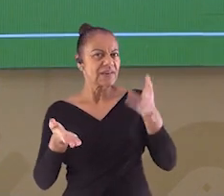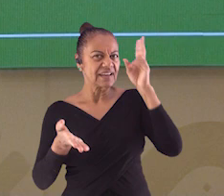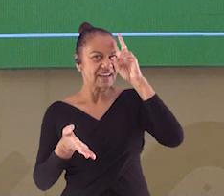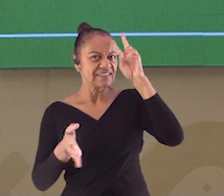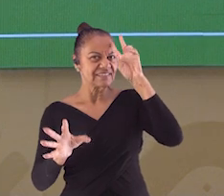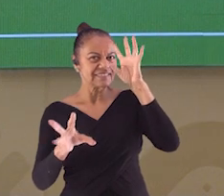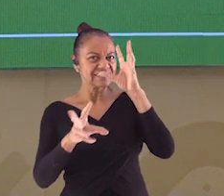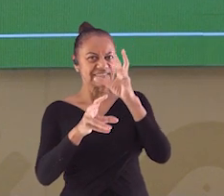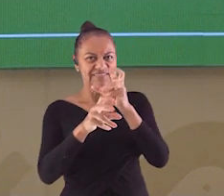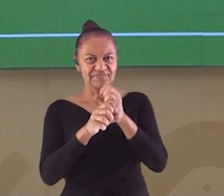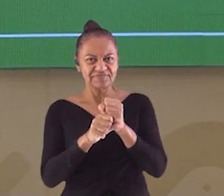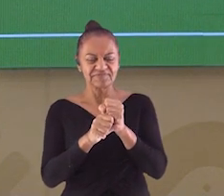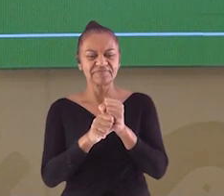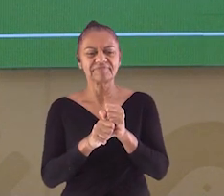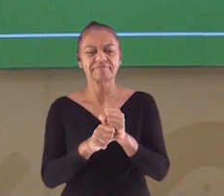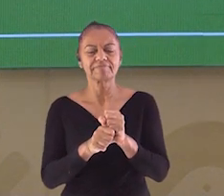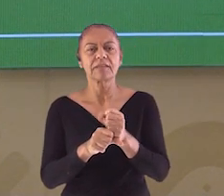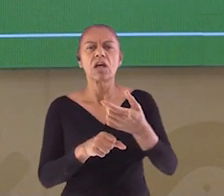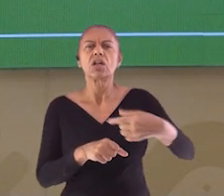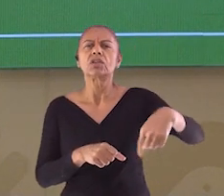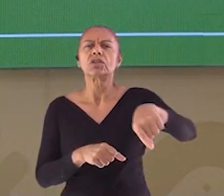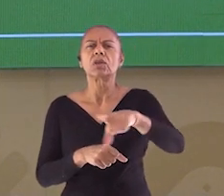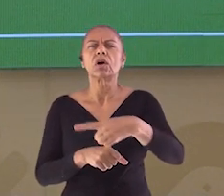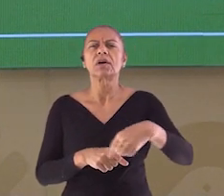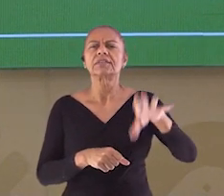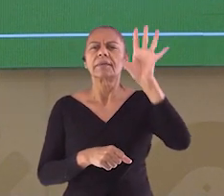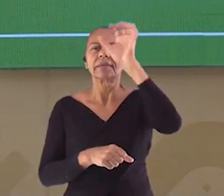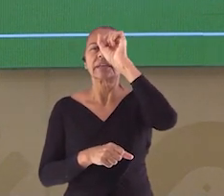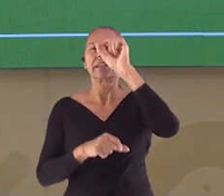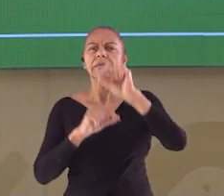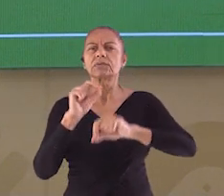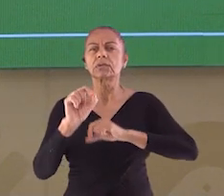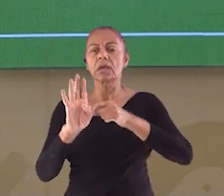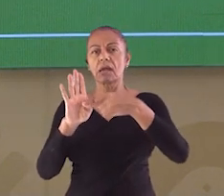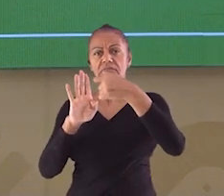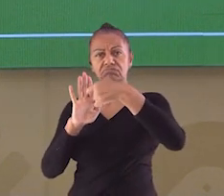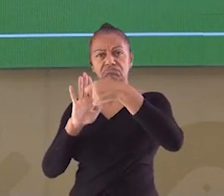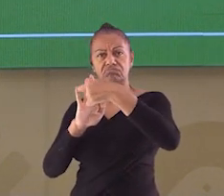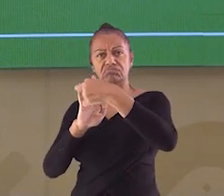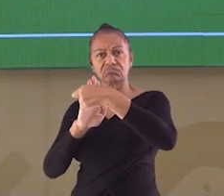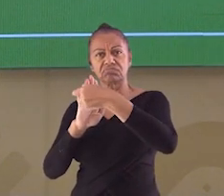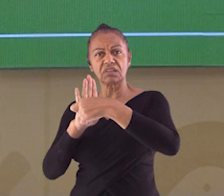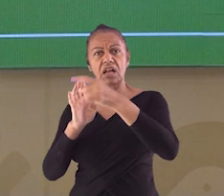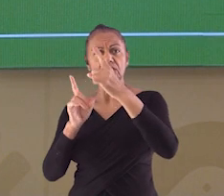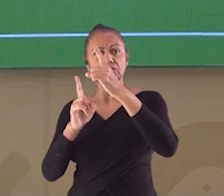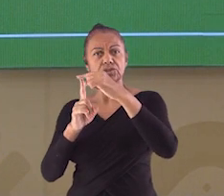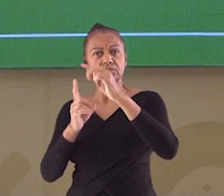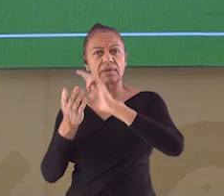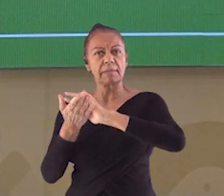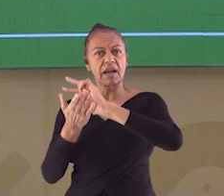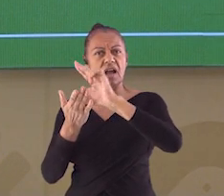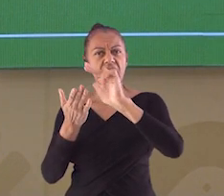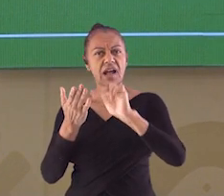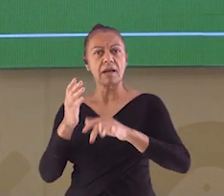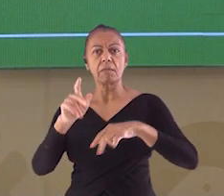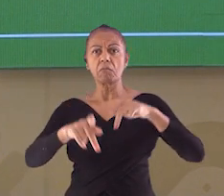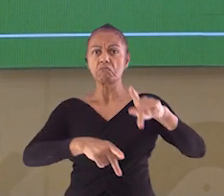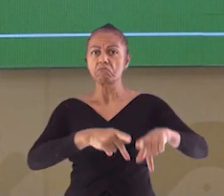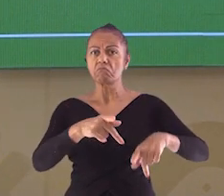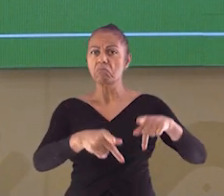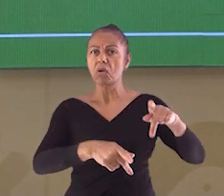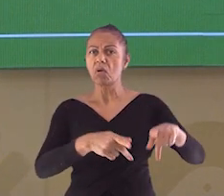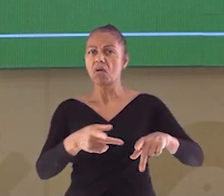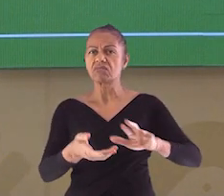relembrar um pouco do que aprendemos hoje? Nós aprendemos sobre os diferentes calendários criados por